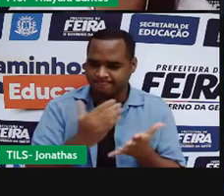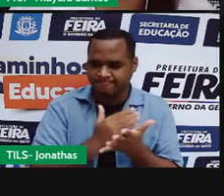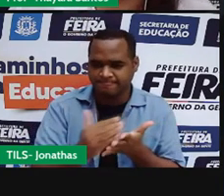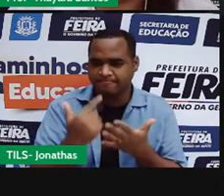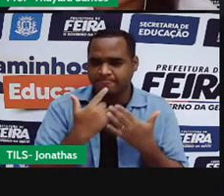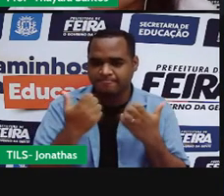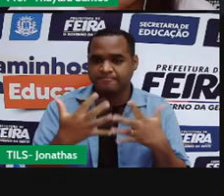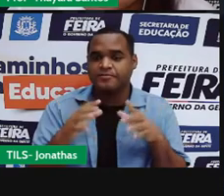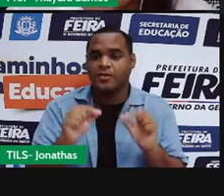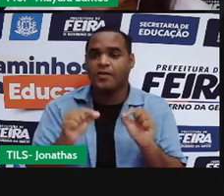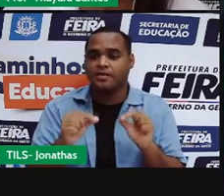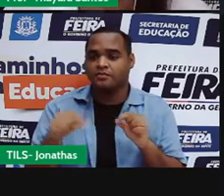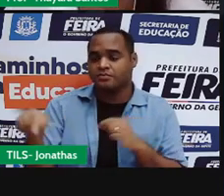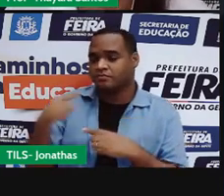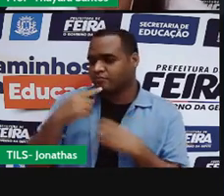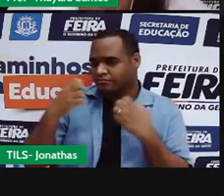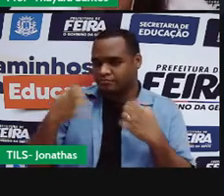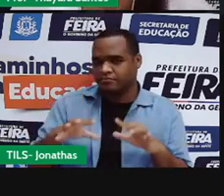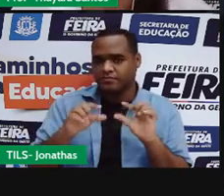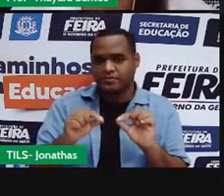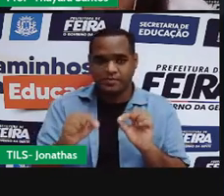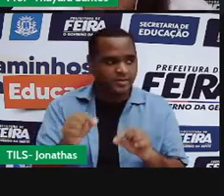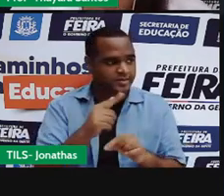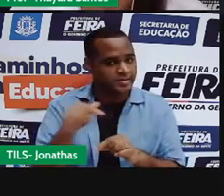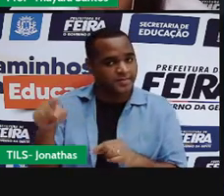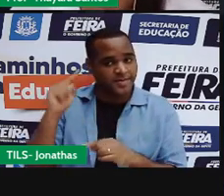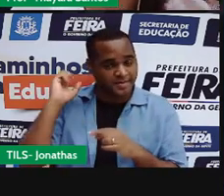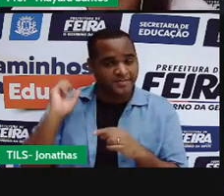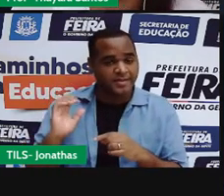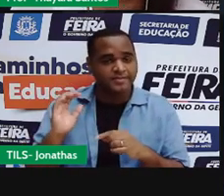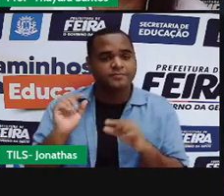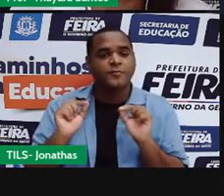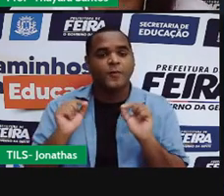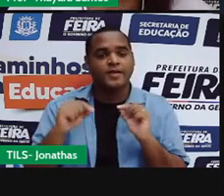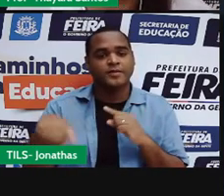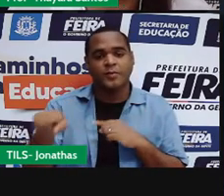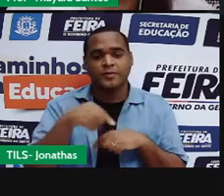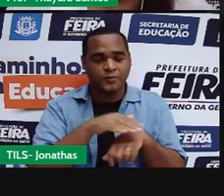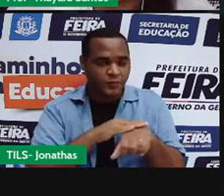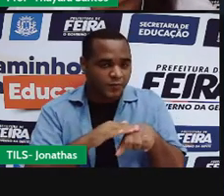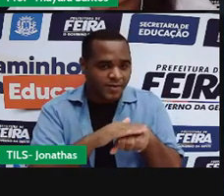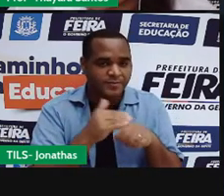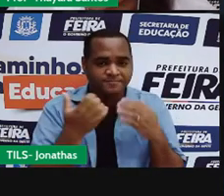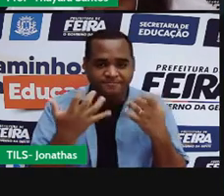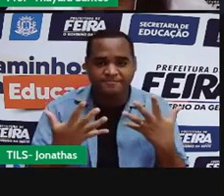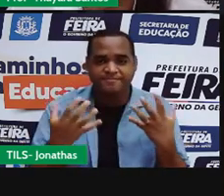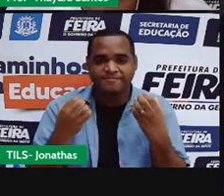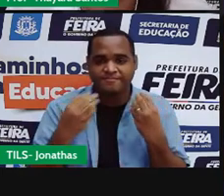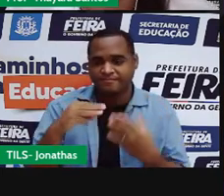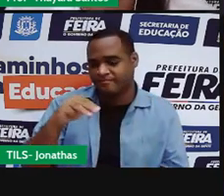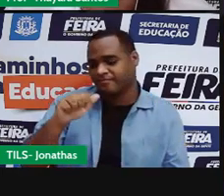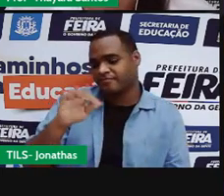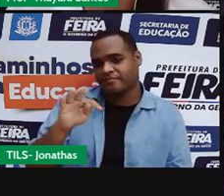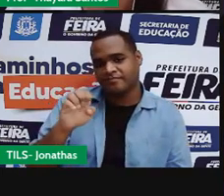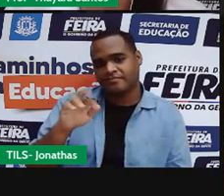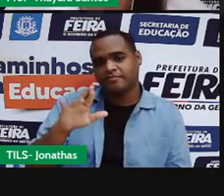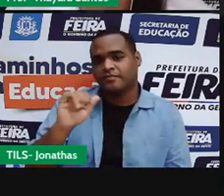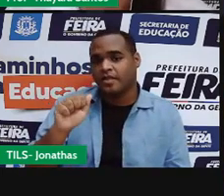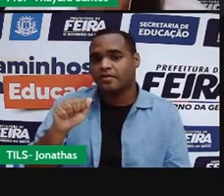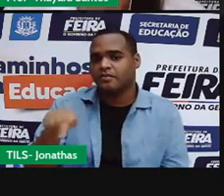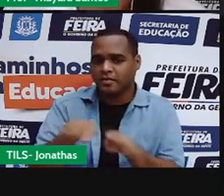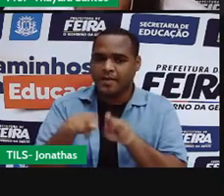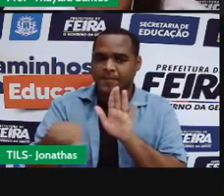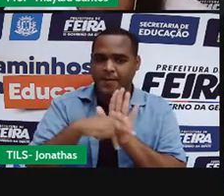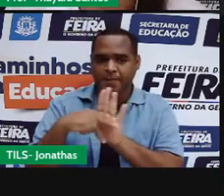na semana passada. E na semana passada a gente falou sobre as matérias e suas propriedades. A gente viu